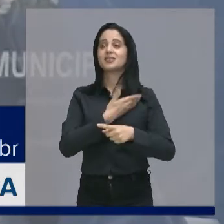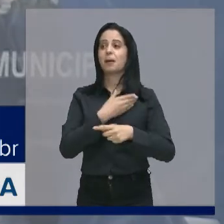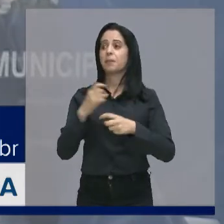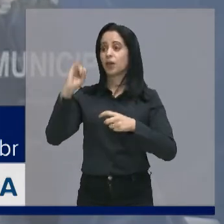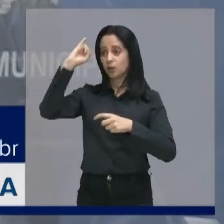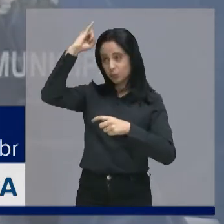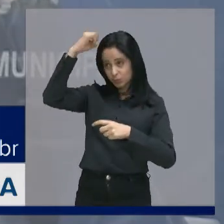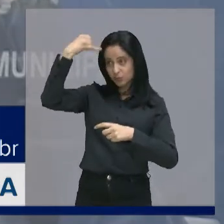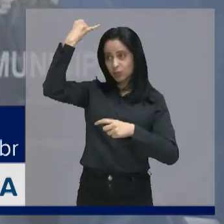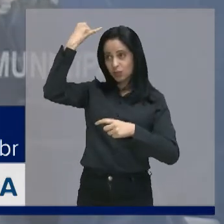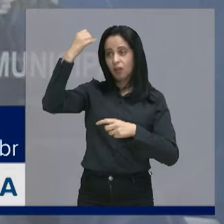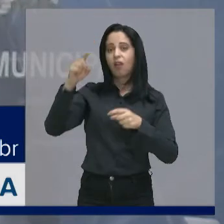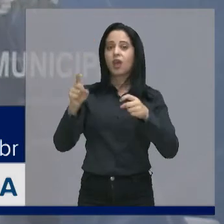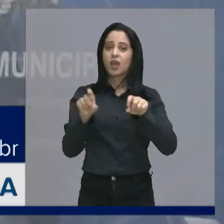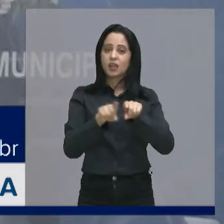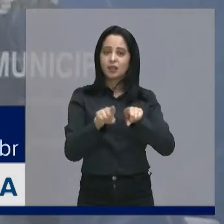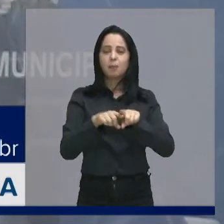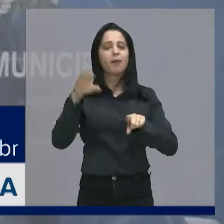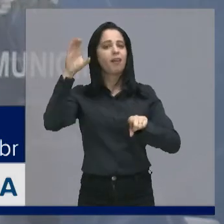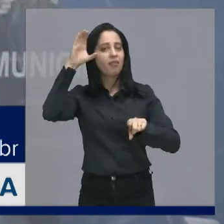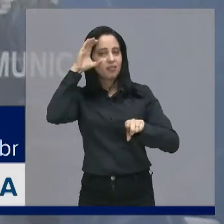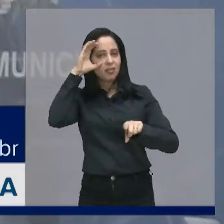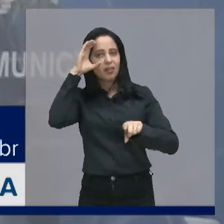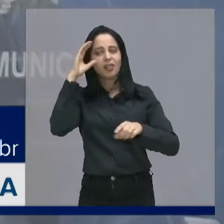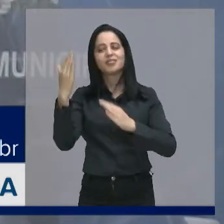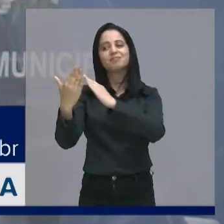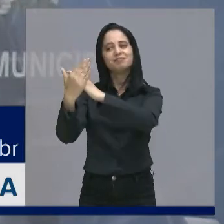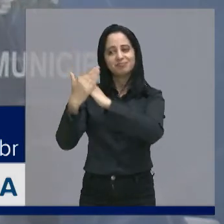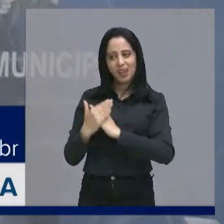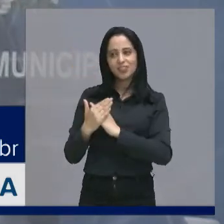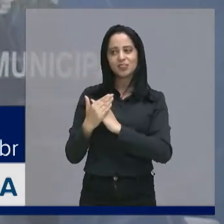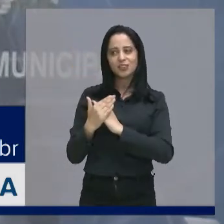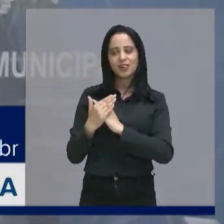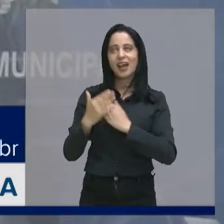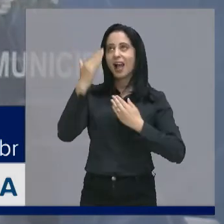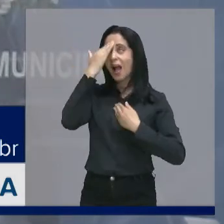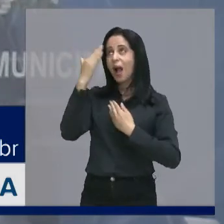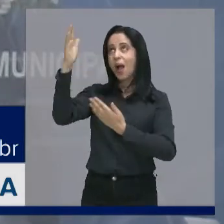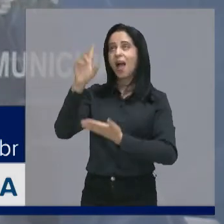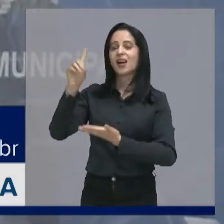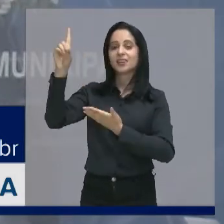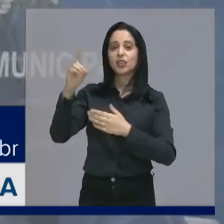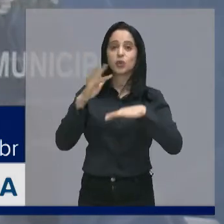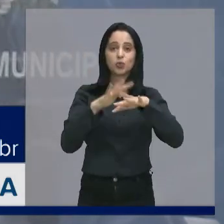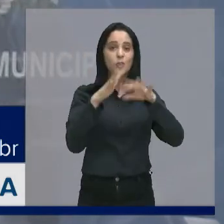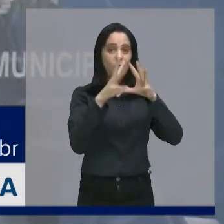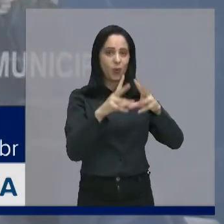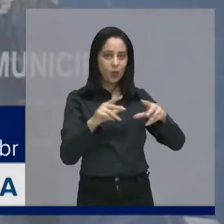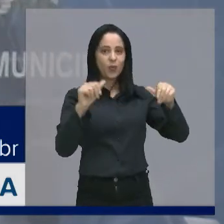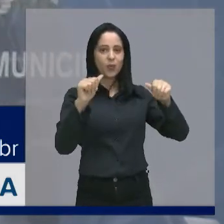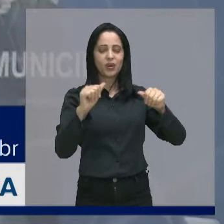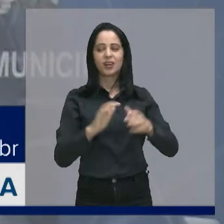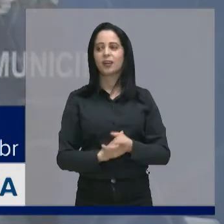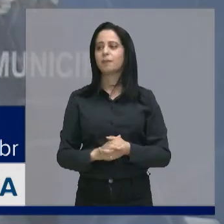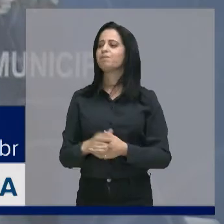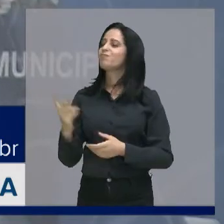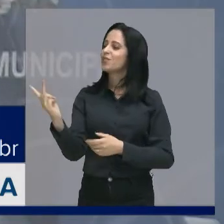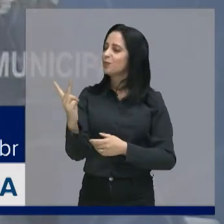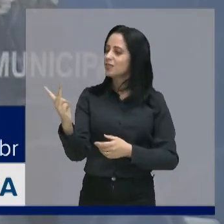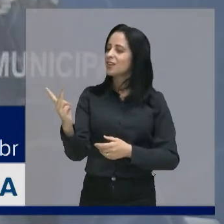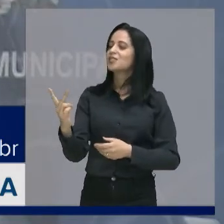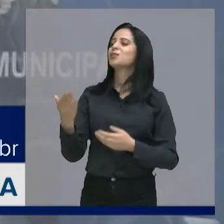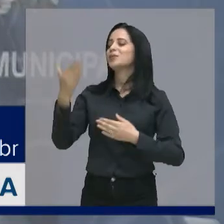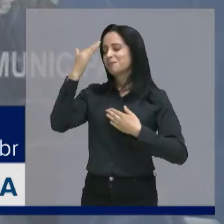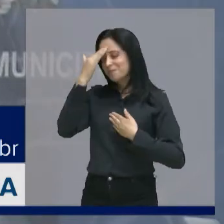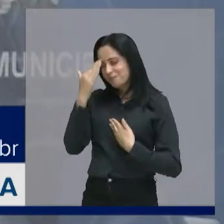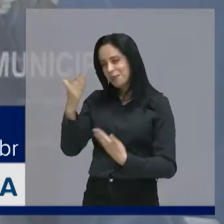José Cláudio como do Dr. Elton, e graças a Deus pude sair bem. Então, Dr. José Cláudio, Dr. Elton, recebo aqui os meus